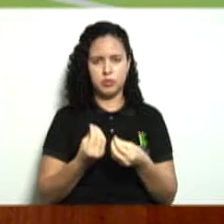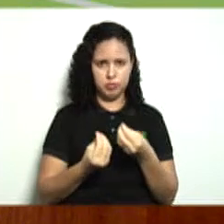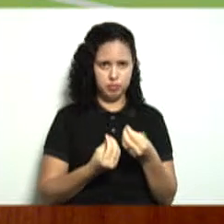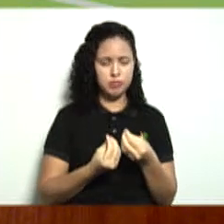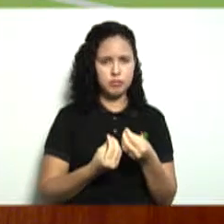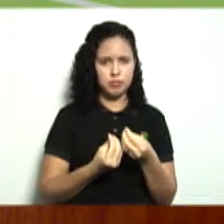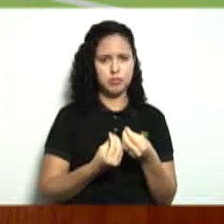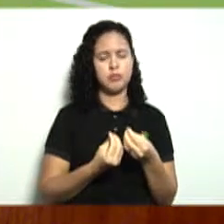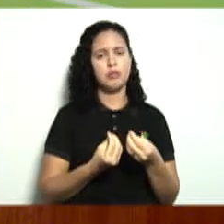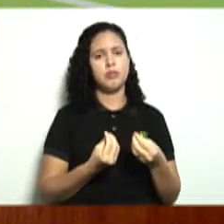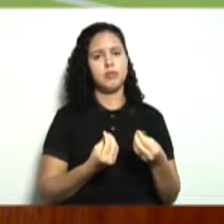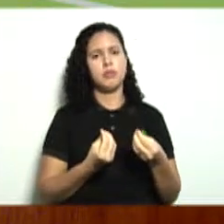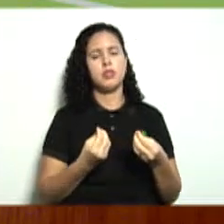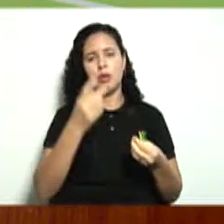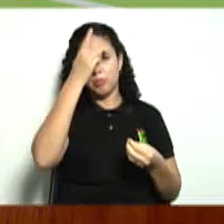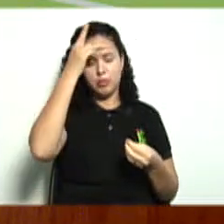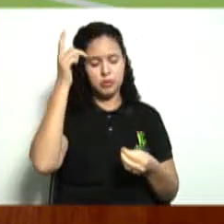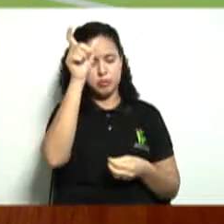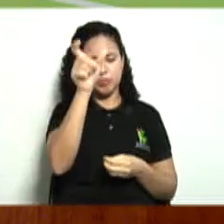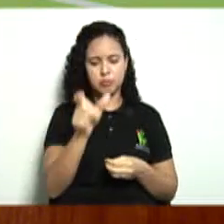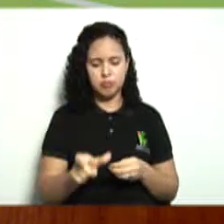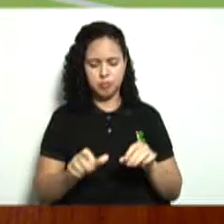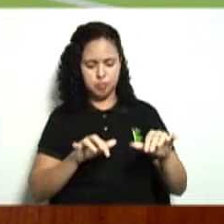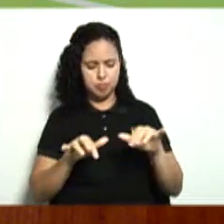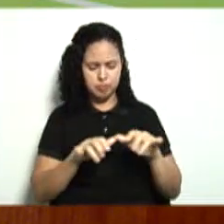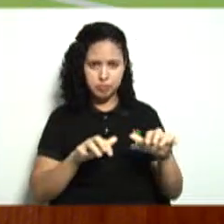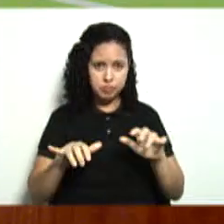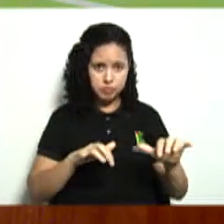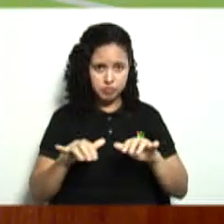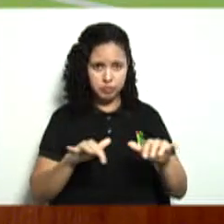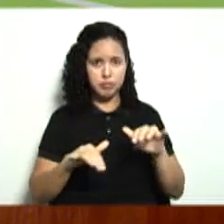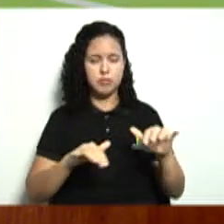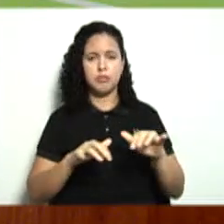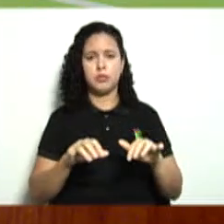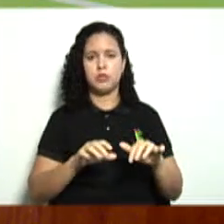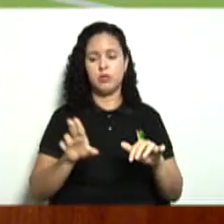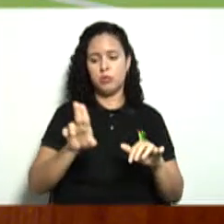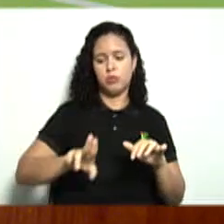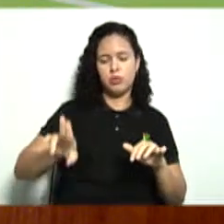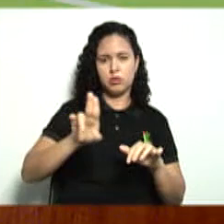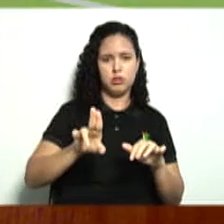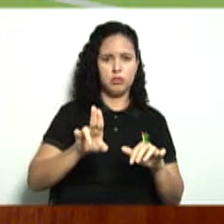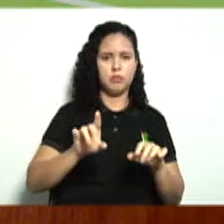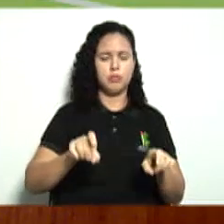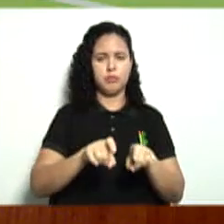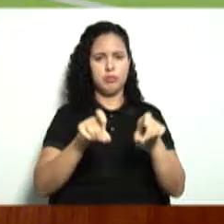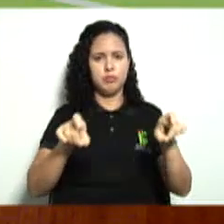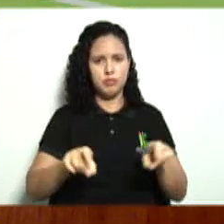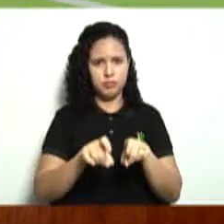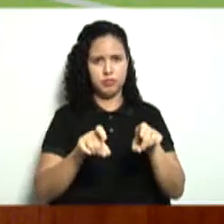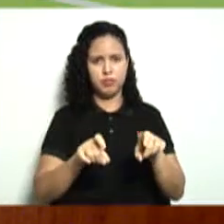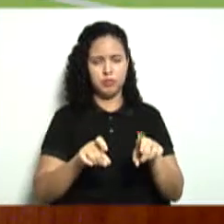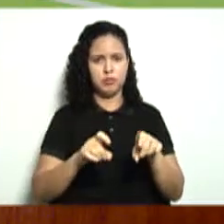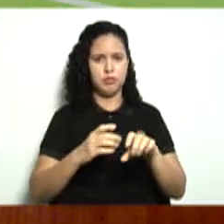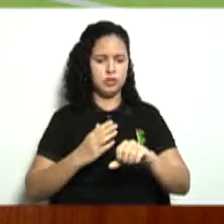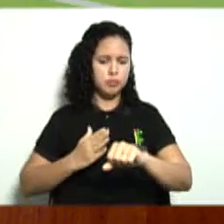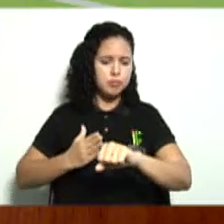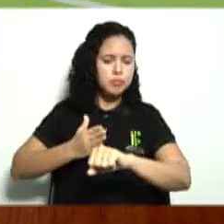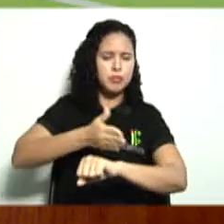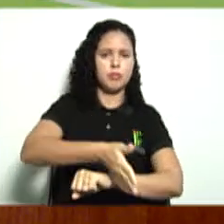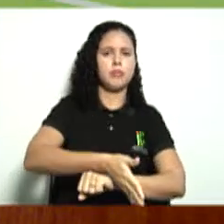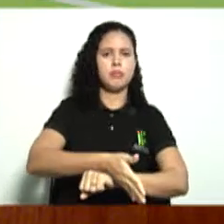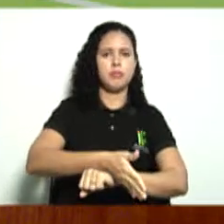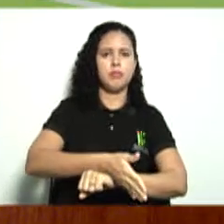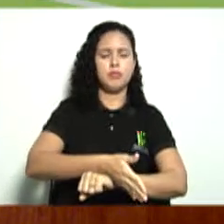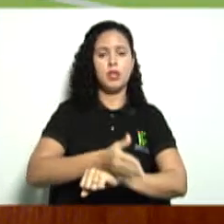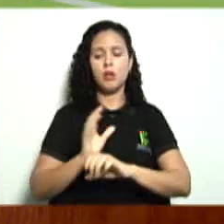do peopleware, que é aquela pessoa que vai fazer a manipulação dos dados e levar esse transpor do mundo que a gente está aqui, o mundo